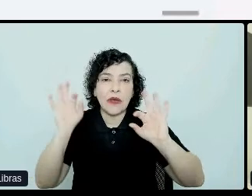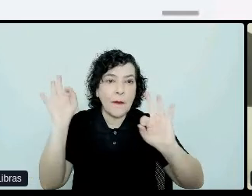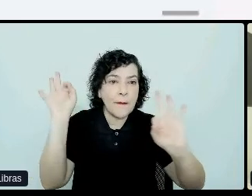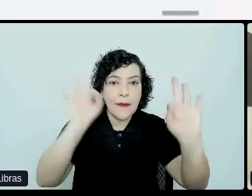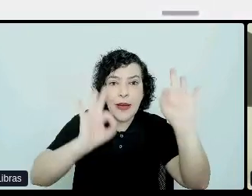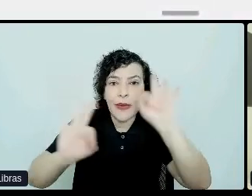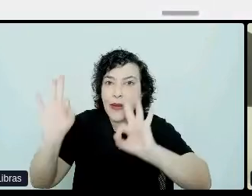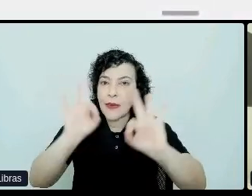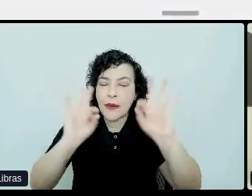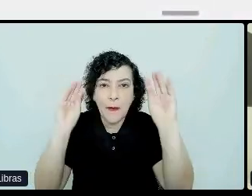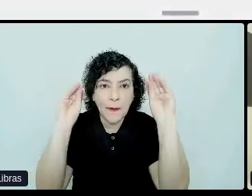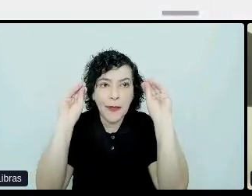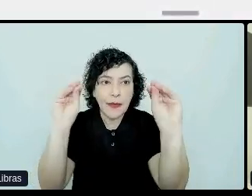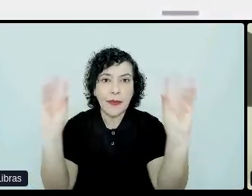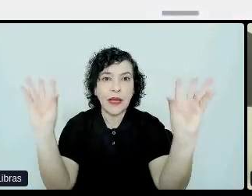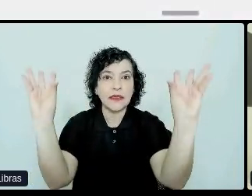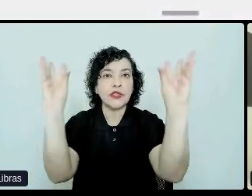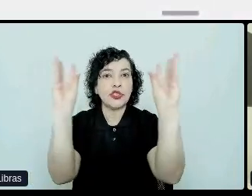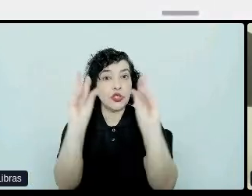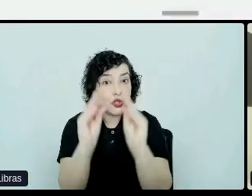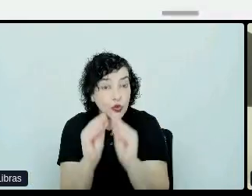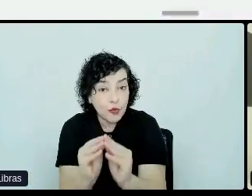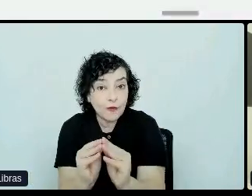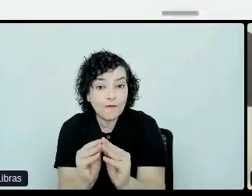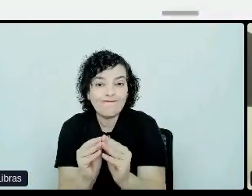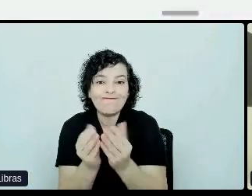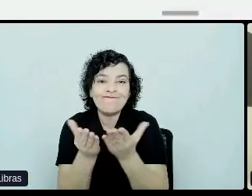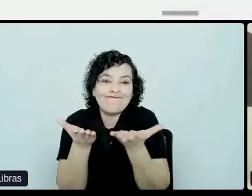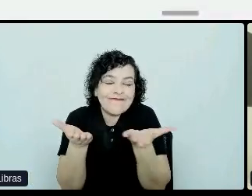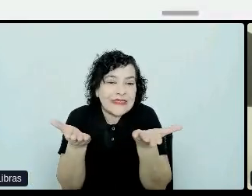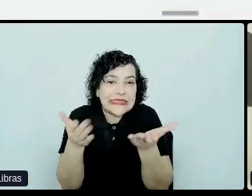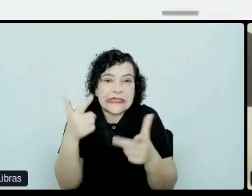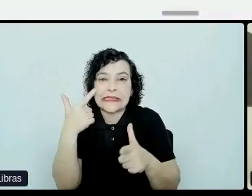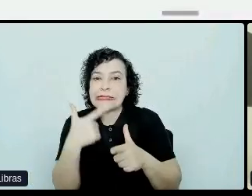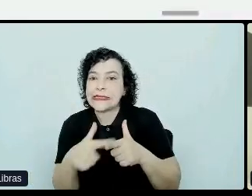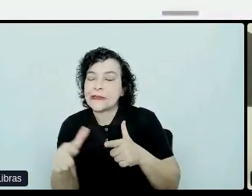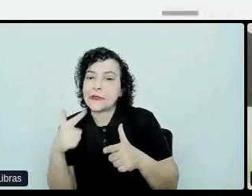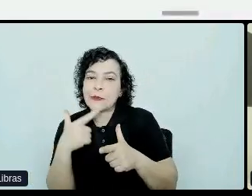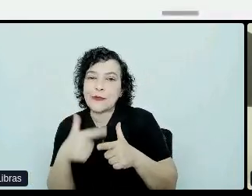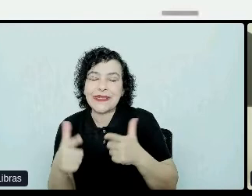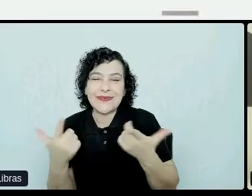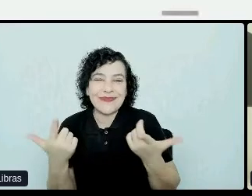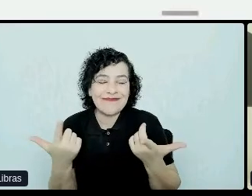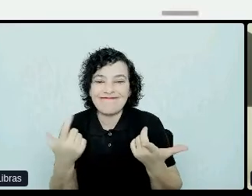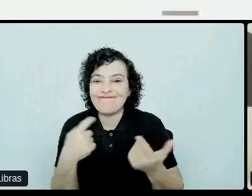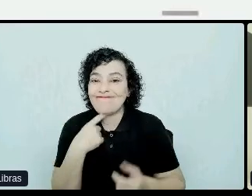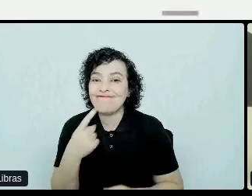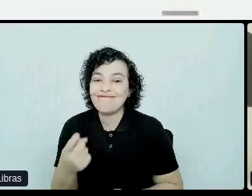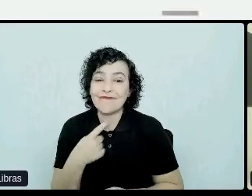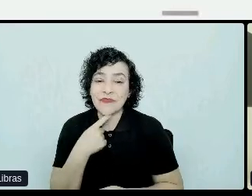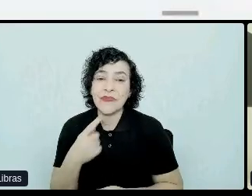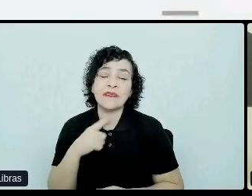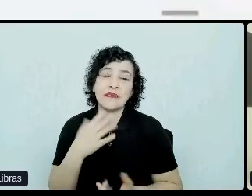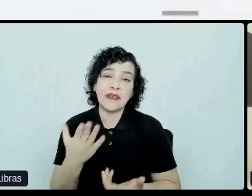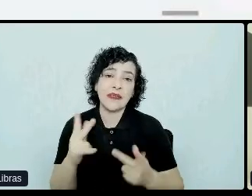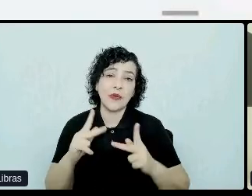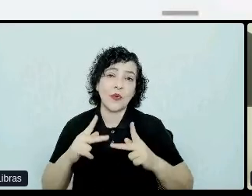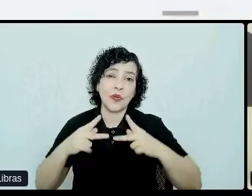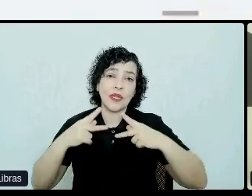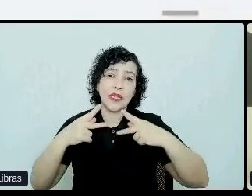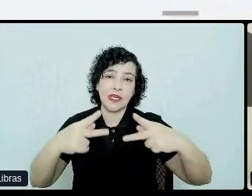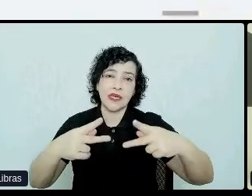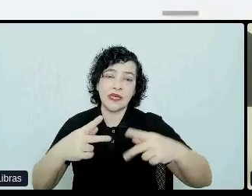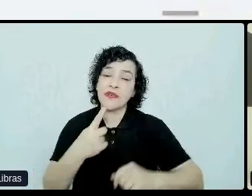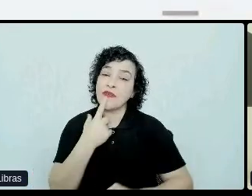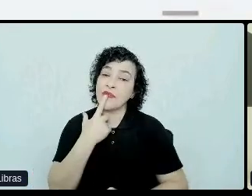E quando, né, você não consegue resolver o problema, né, nesse item, ele tem esse linkzinho ali vermelho, né?